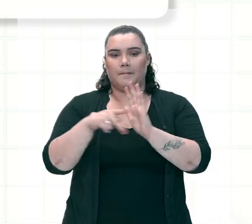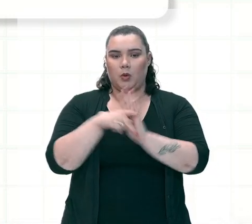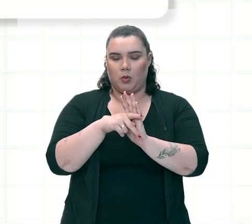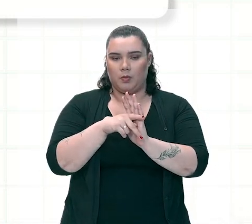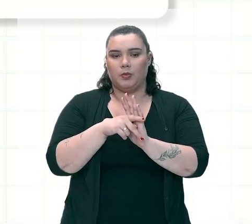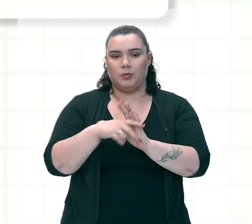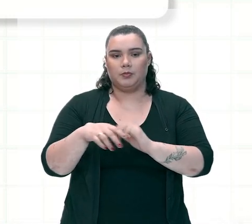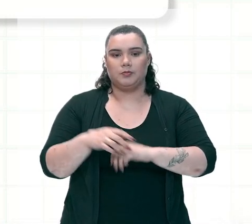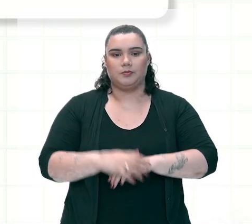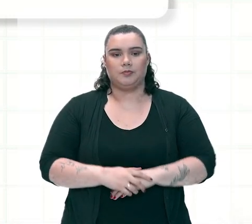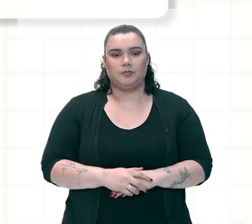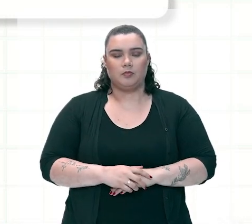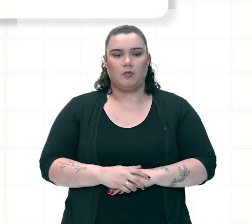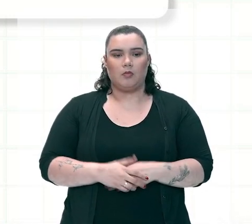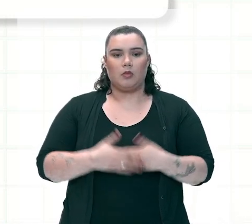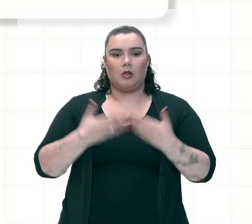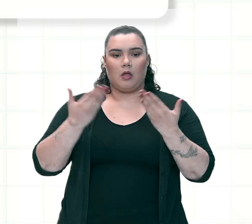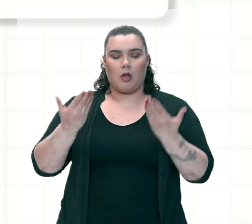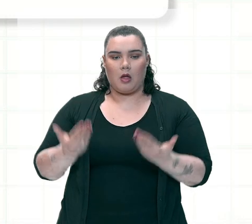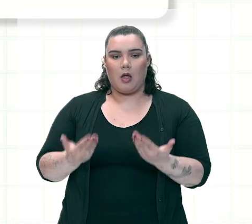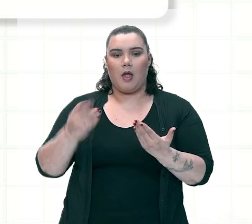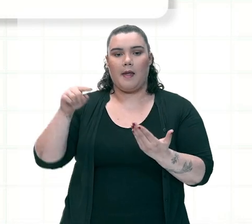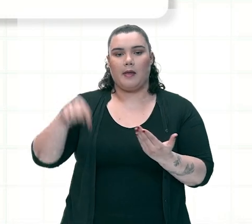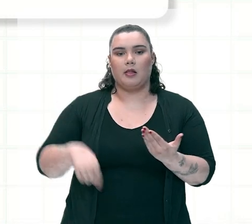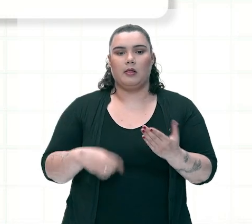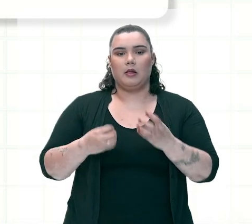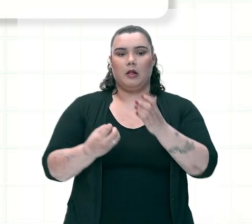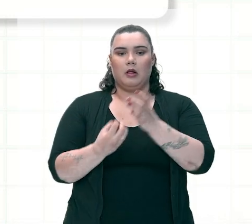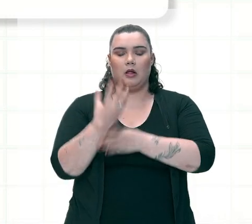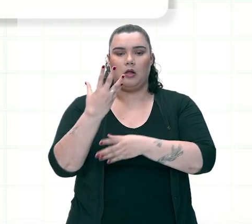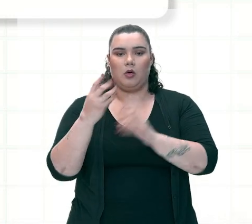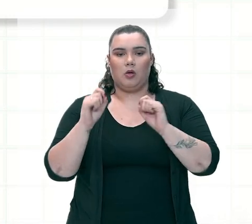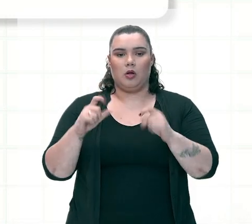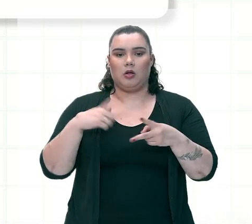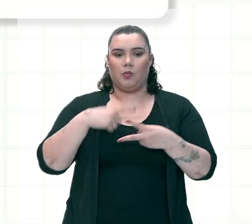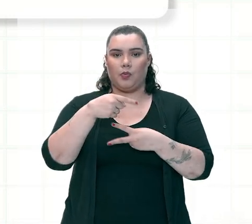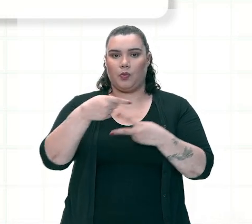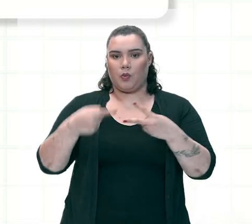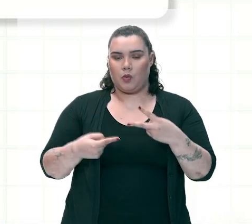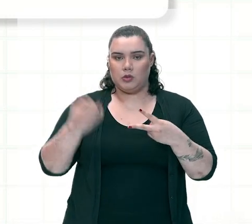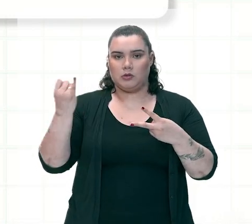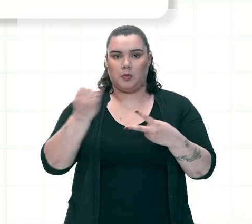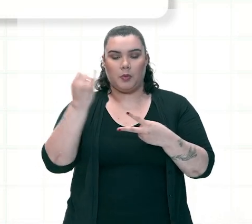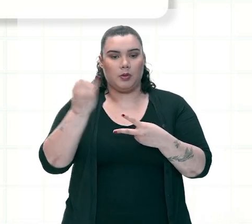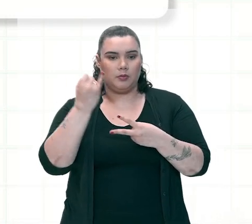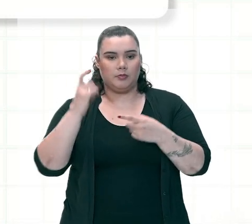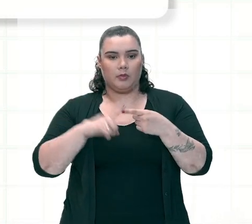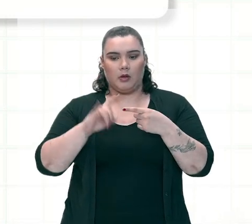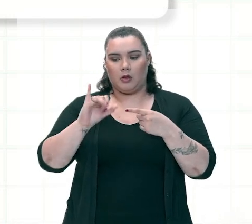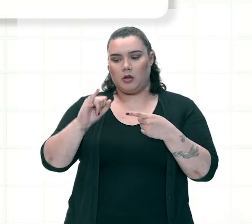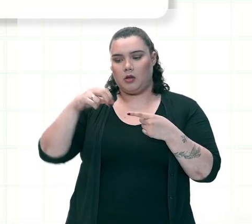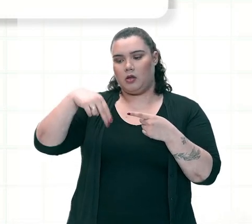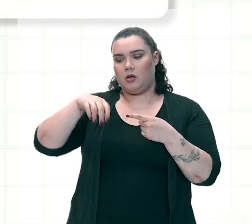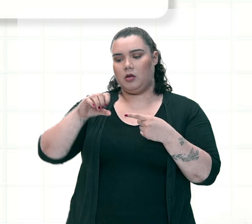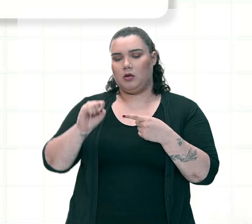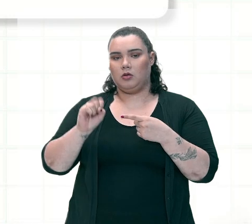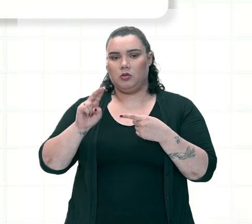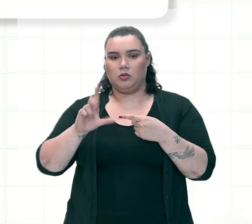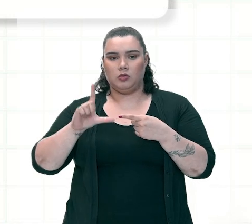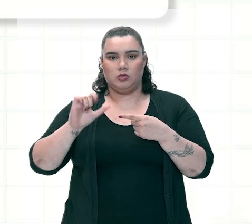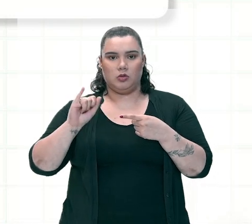glândula endócrina. E o pâncreas, então, é uma glândula mista que produz dois hormônios importantes, a